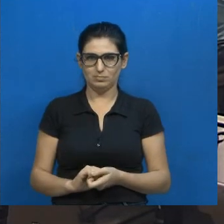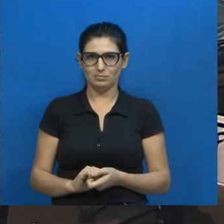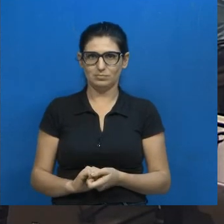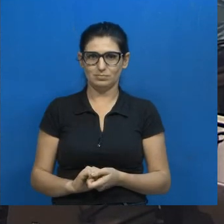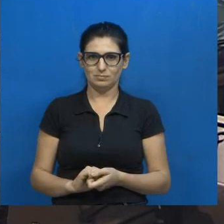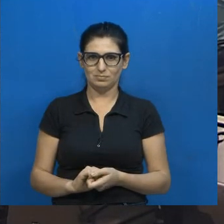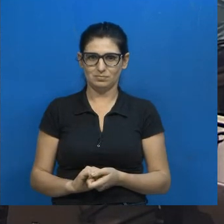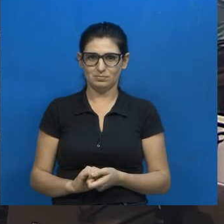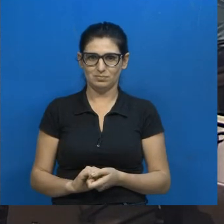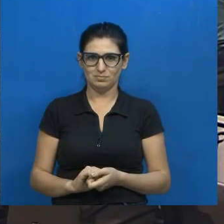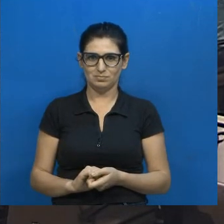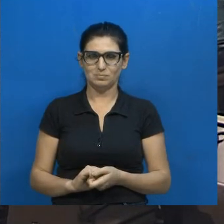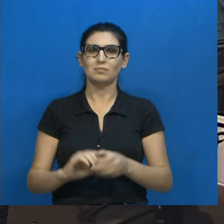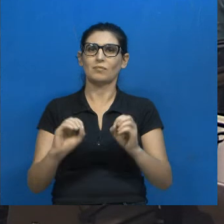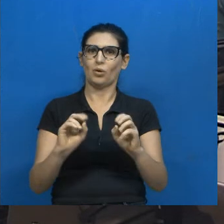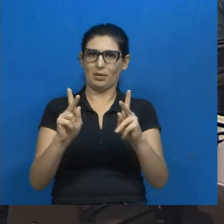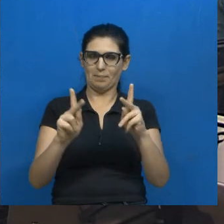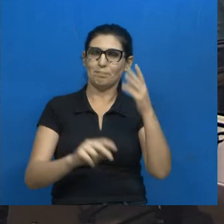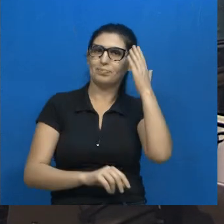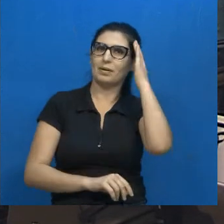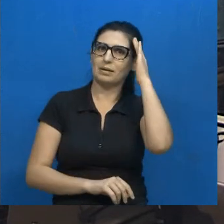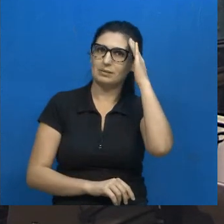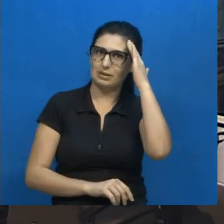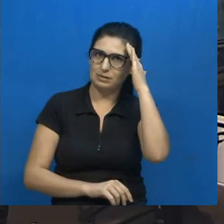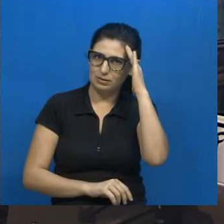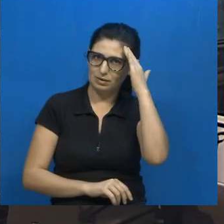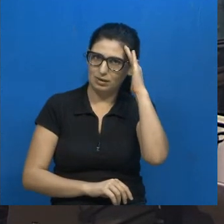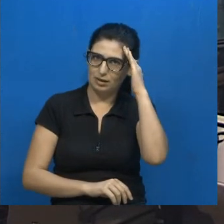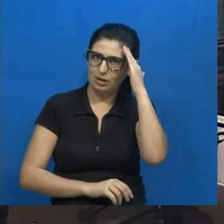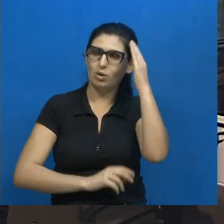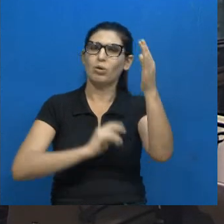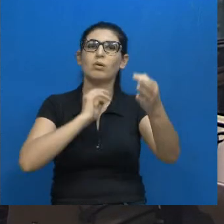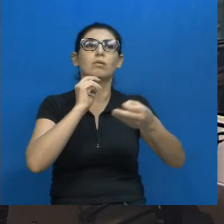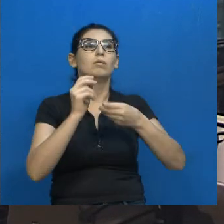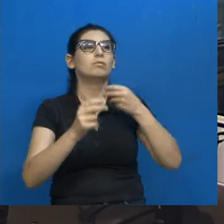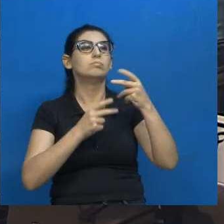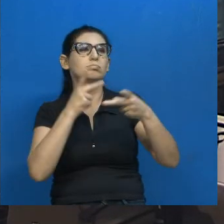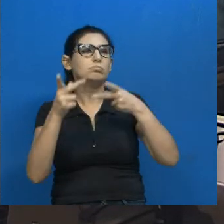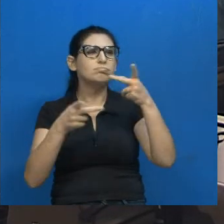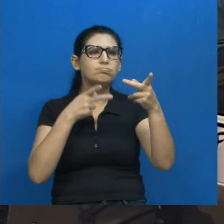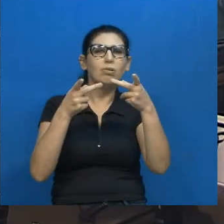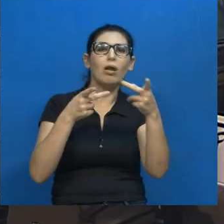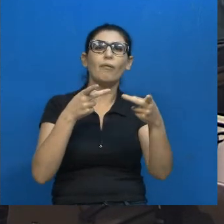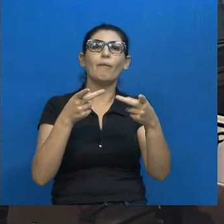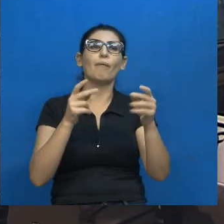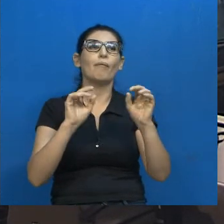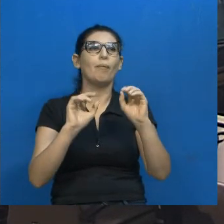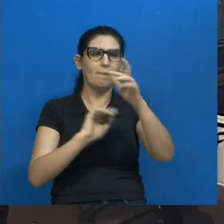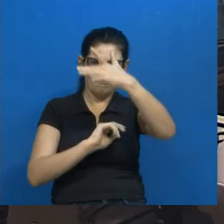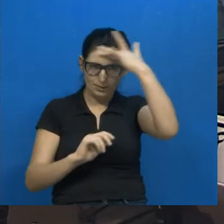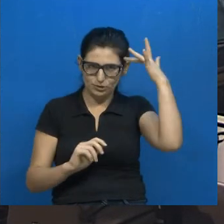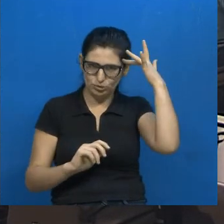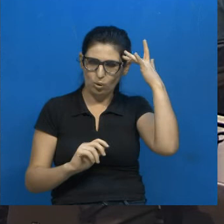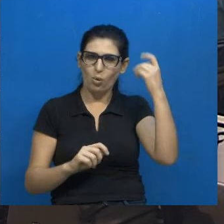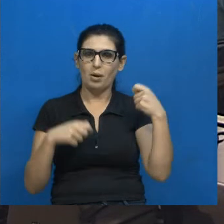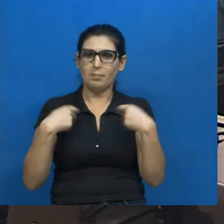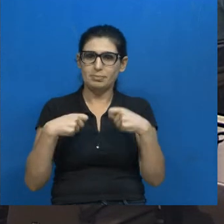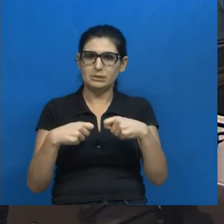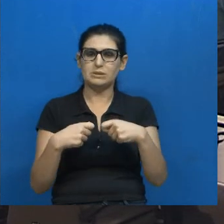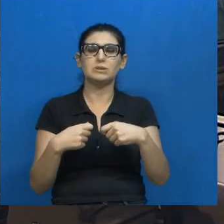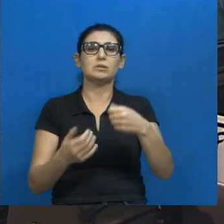Pessoal, então já deu para entender a reivindicação de vocês enquanto população, que tem